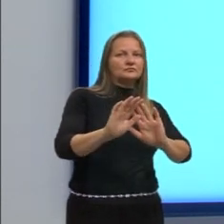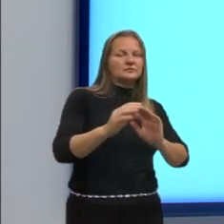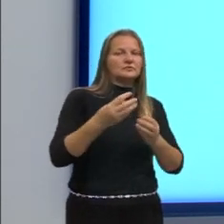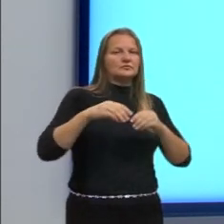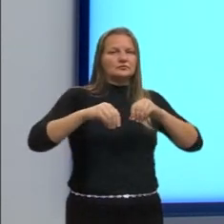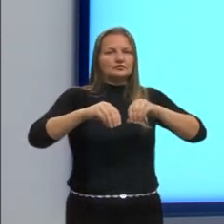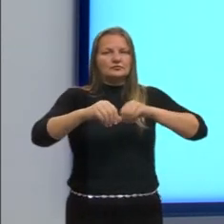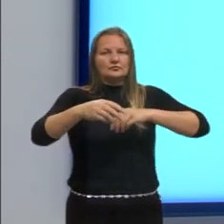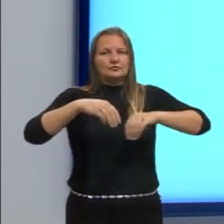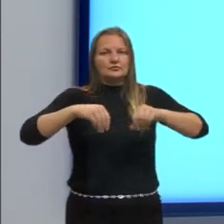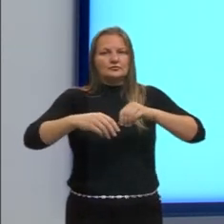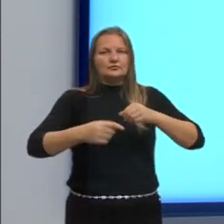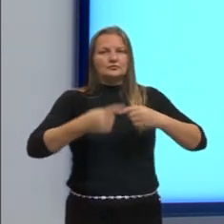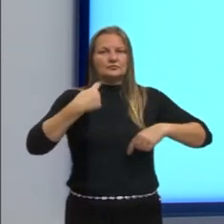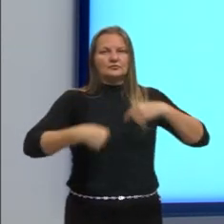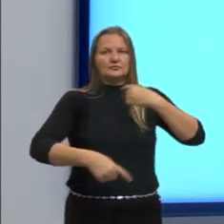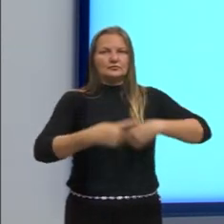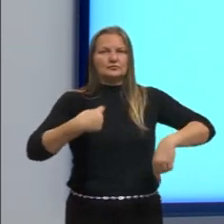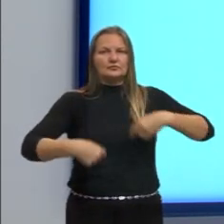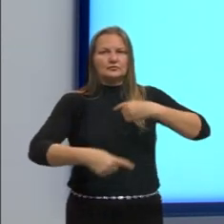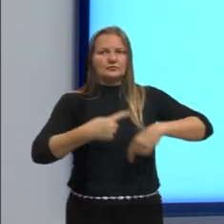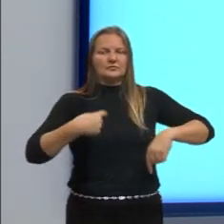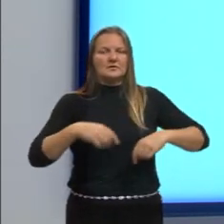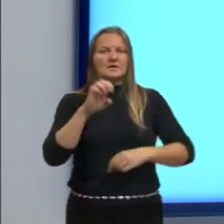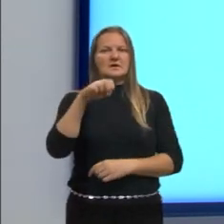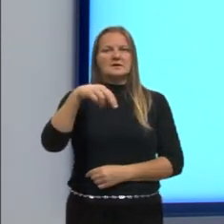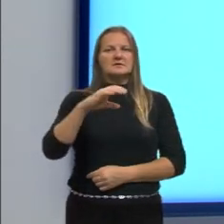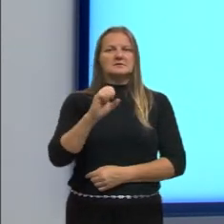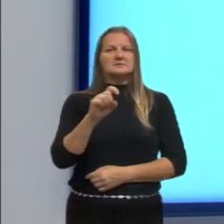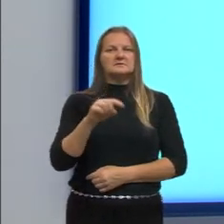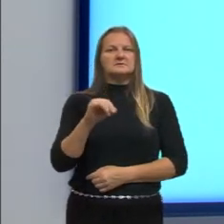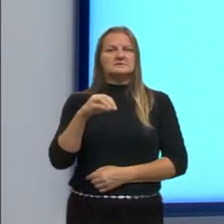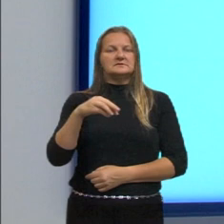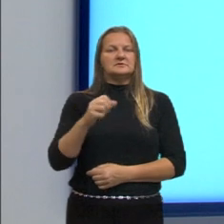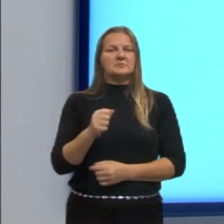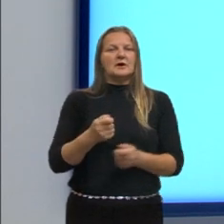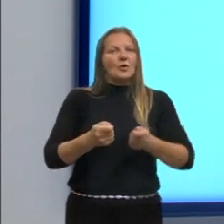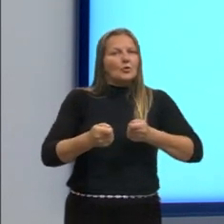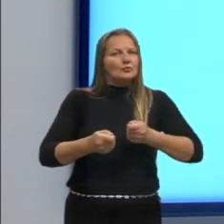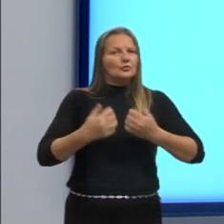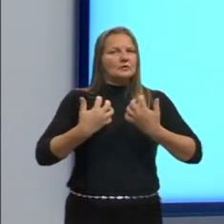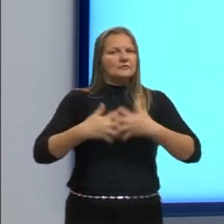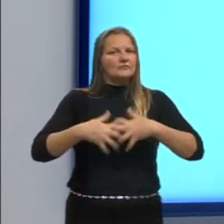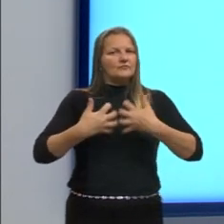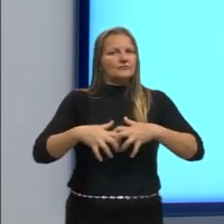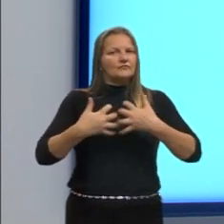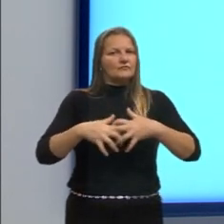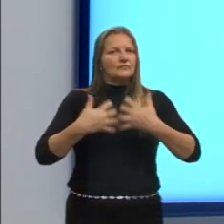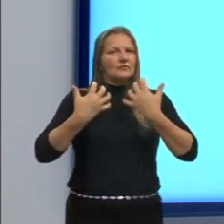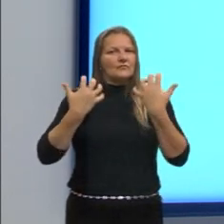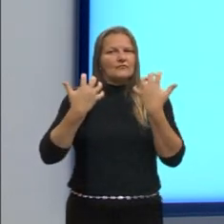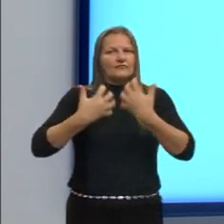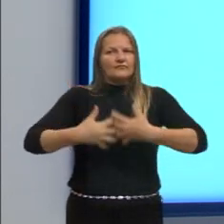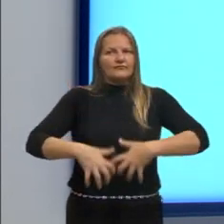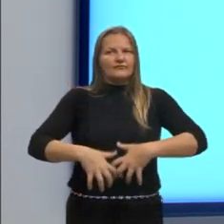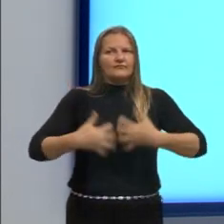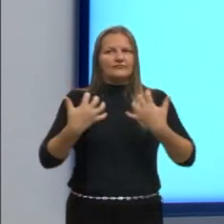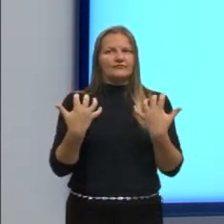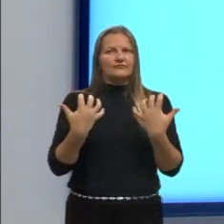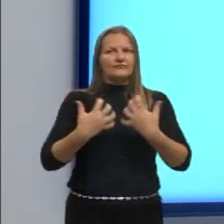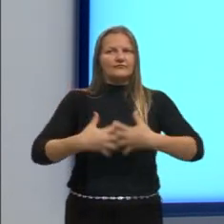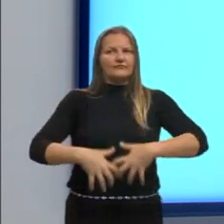substância A catálise na forma de enzima controle do metabolismo e as estruturas é a função